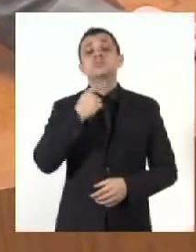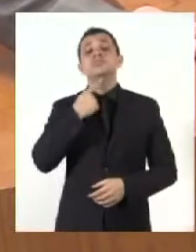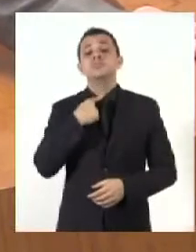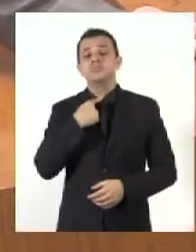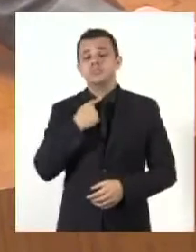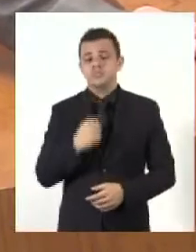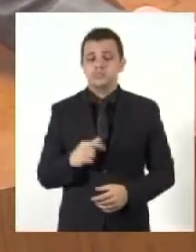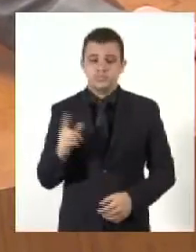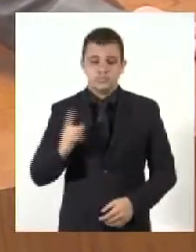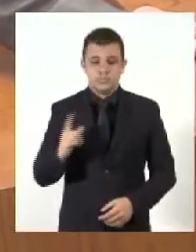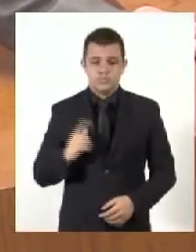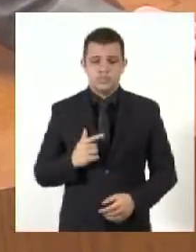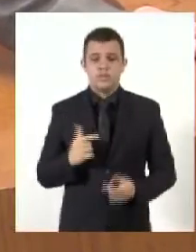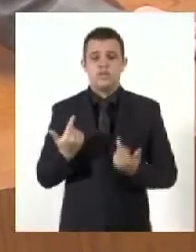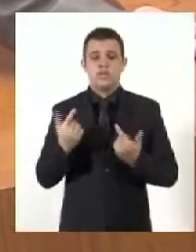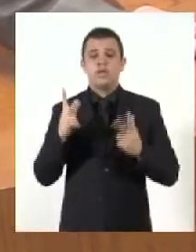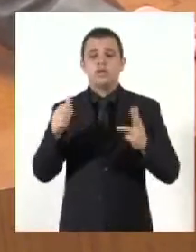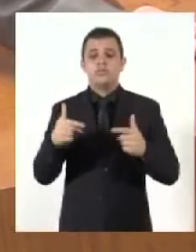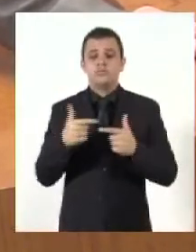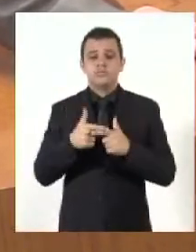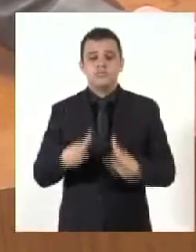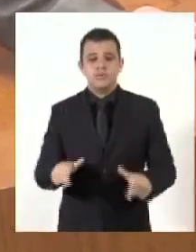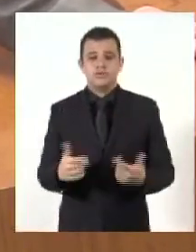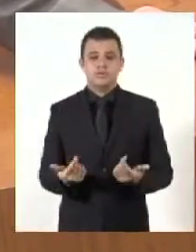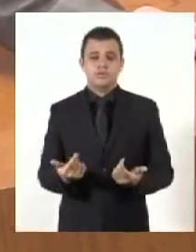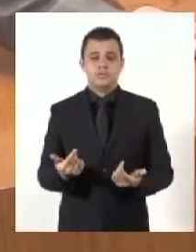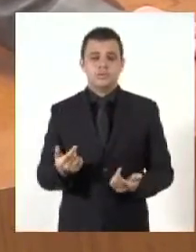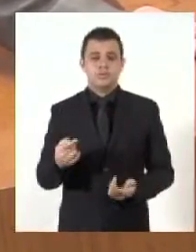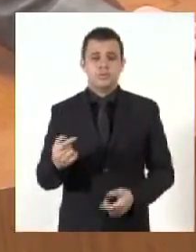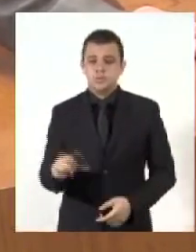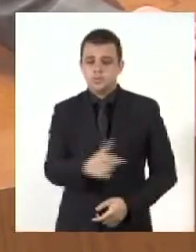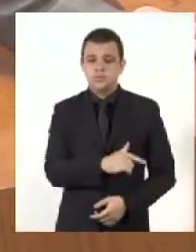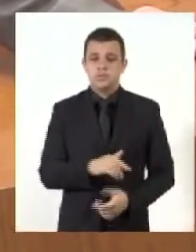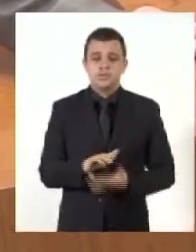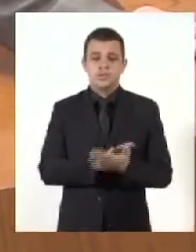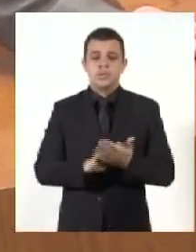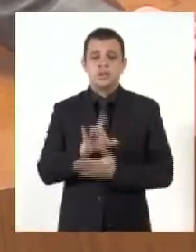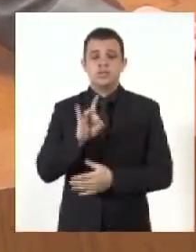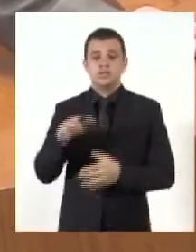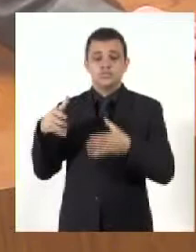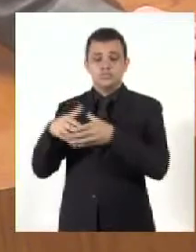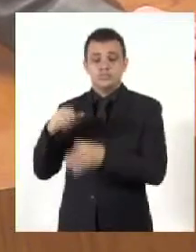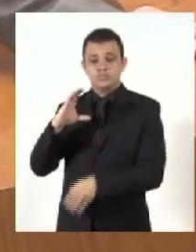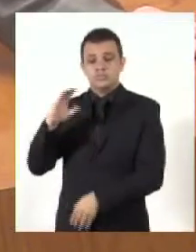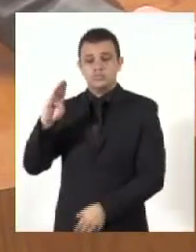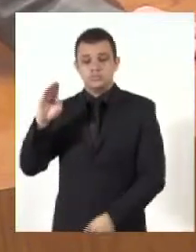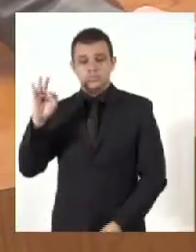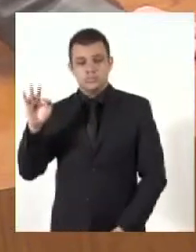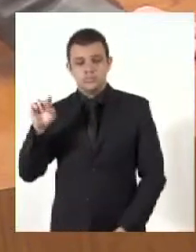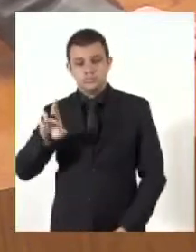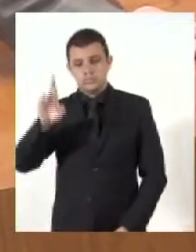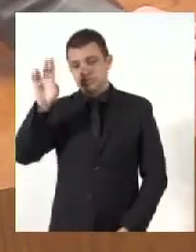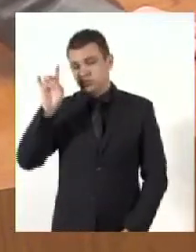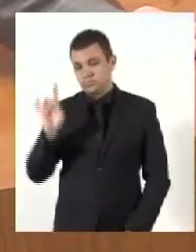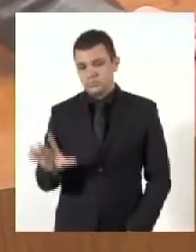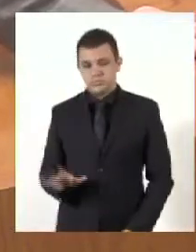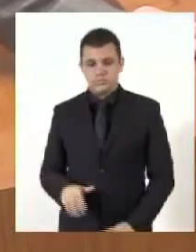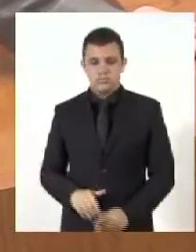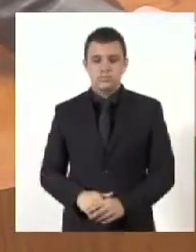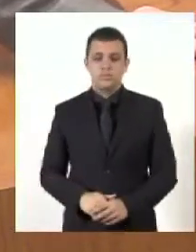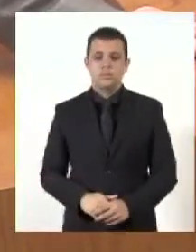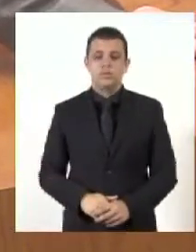unitário, porque atendiam e devem continuar atendendo os interesses de seus responsáveis e aos interesses do dirigente das